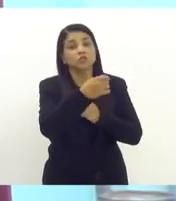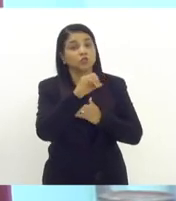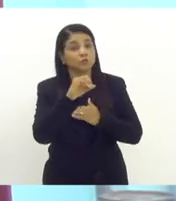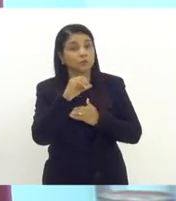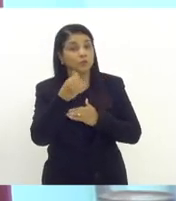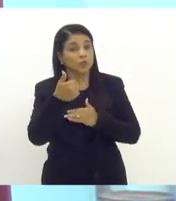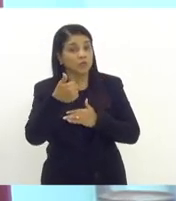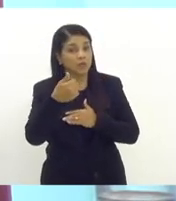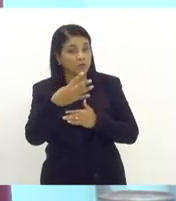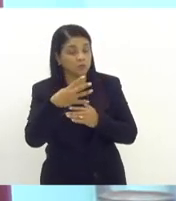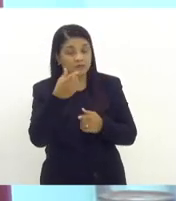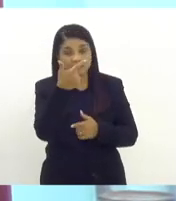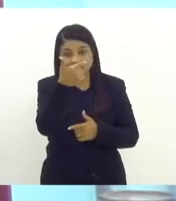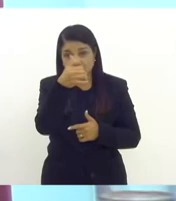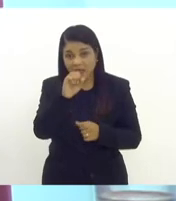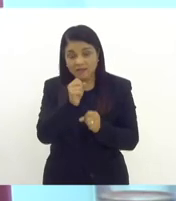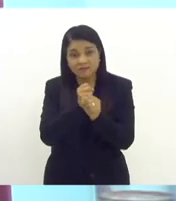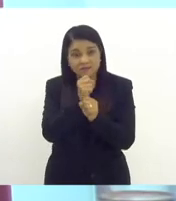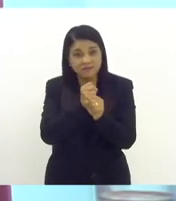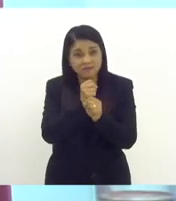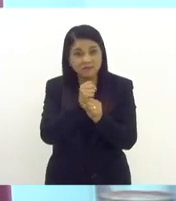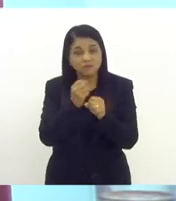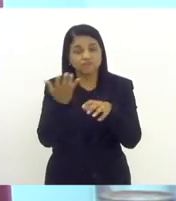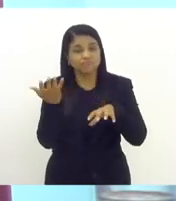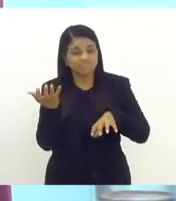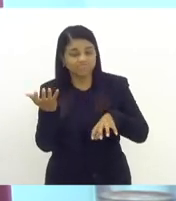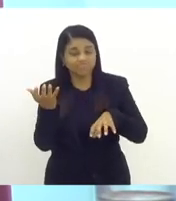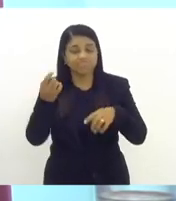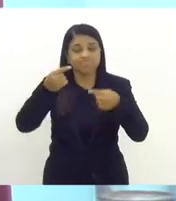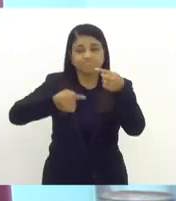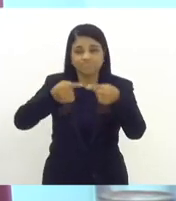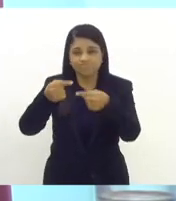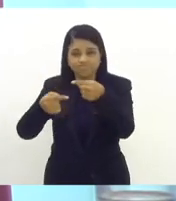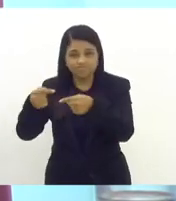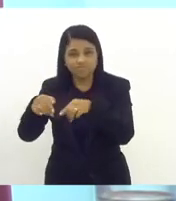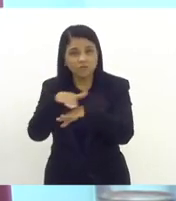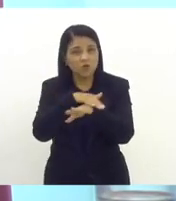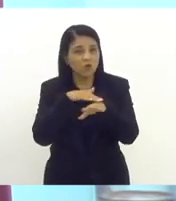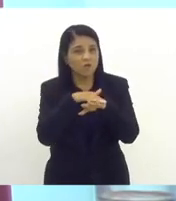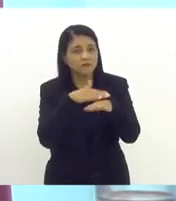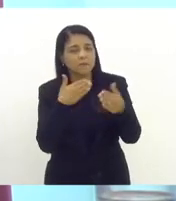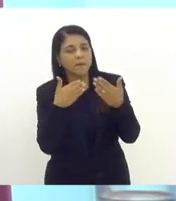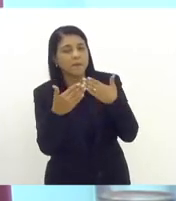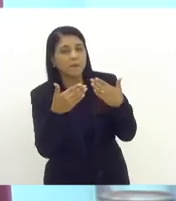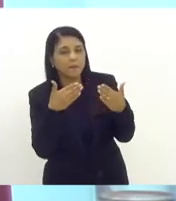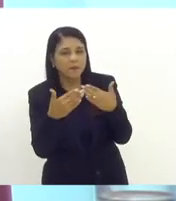tramitando no Congresso Nacional sendo discutida sendo conversado